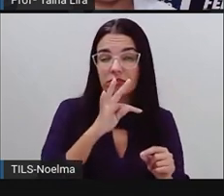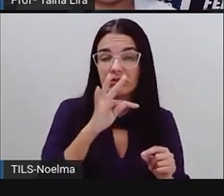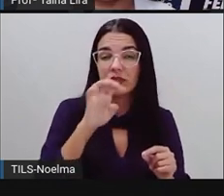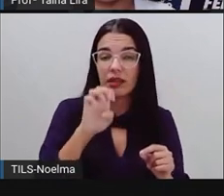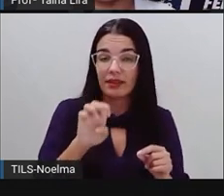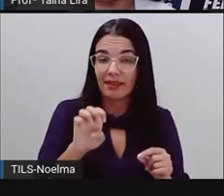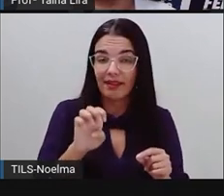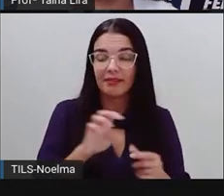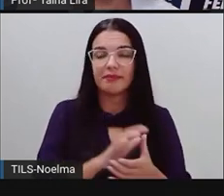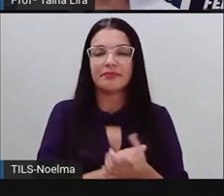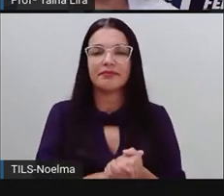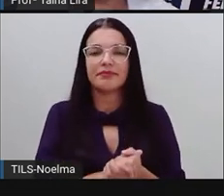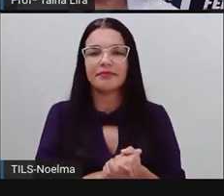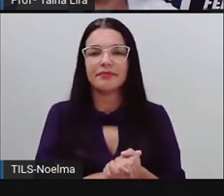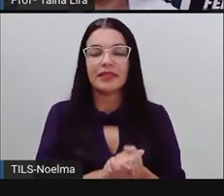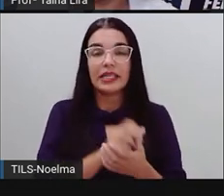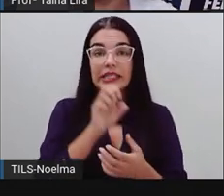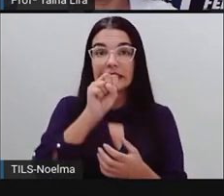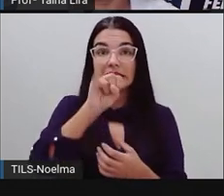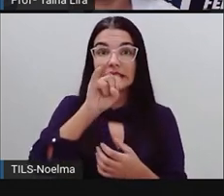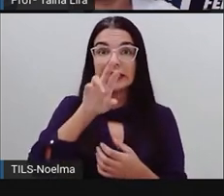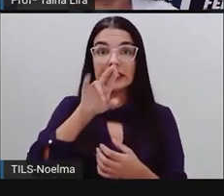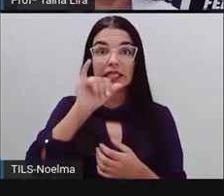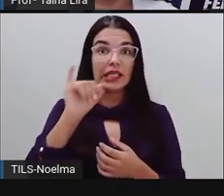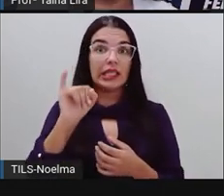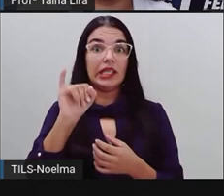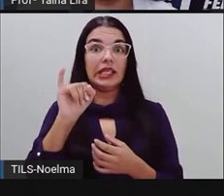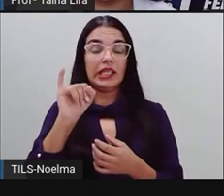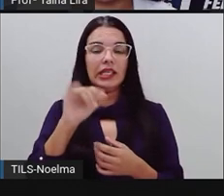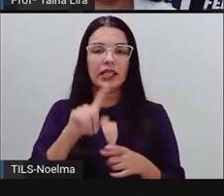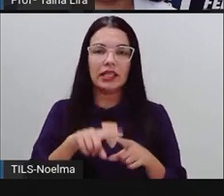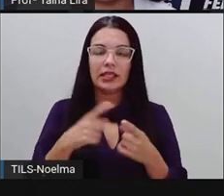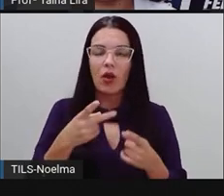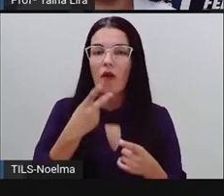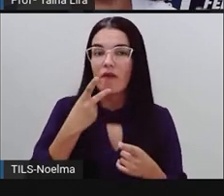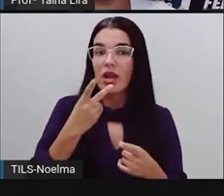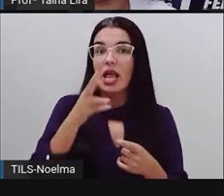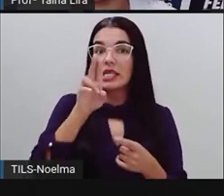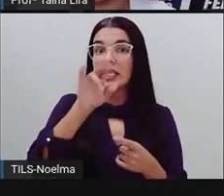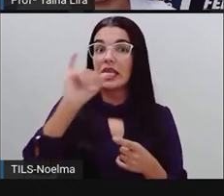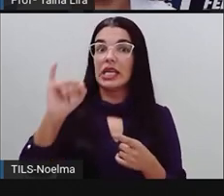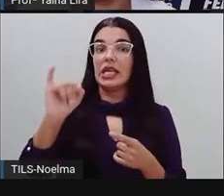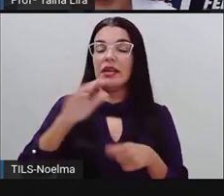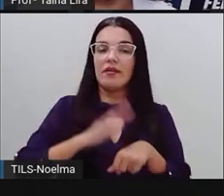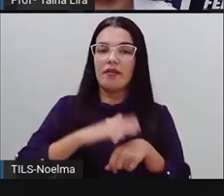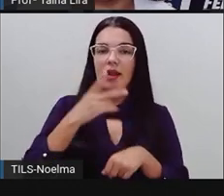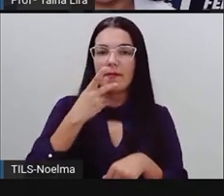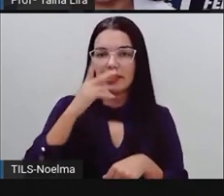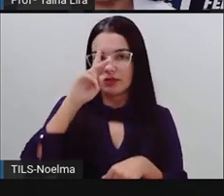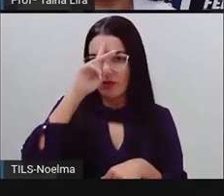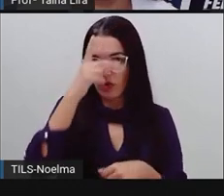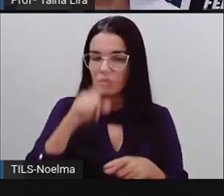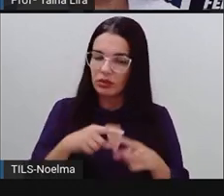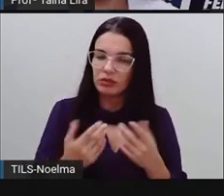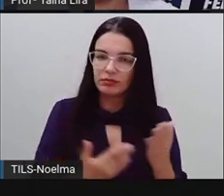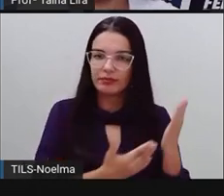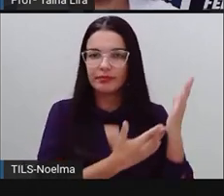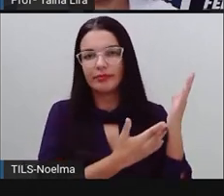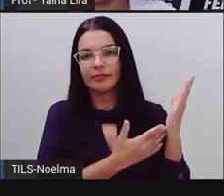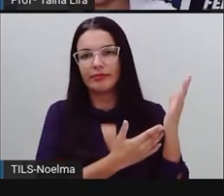fraca vou colocar um é Siri é uma sílaba mais forte ao Siri coloquei ue